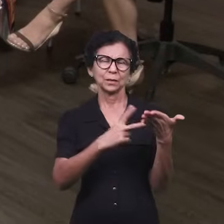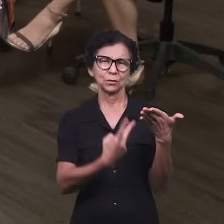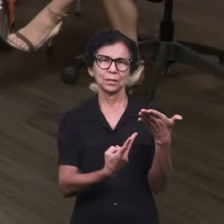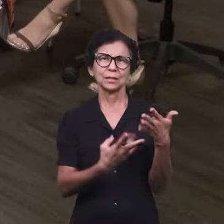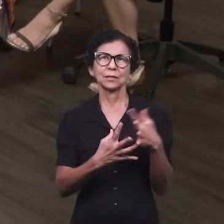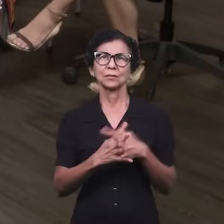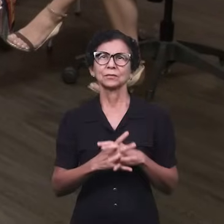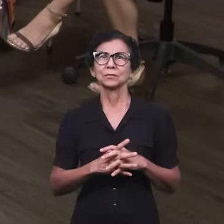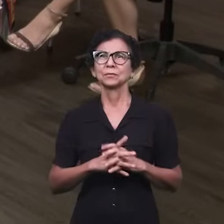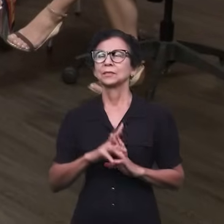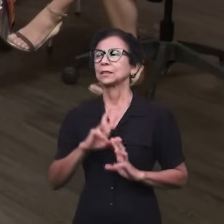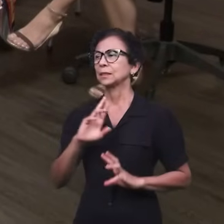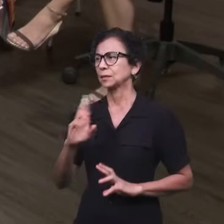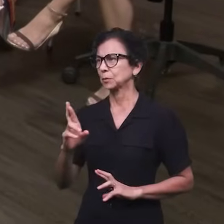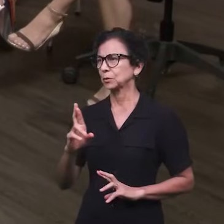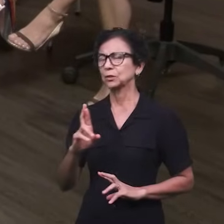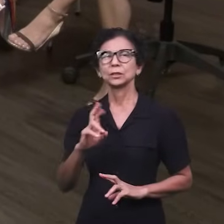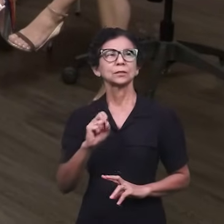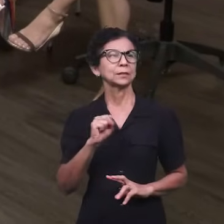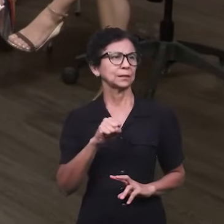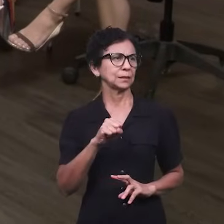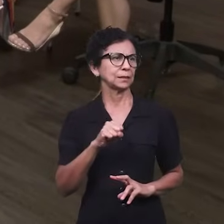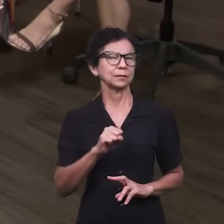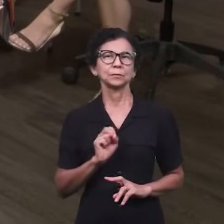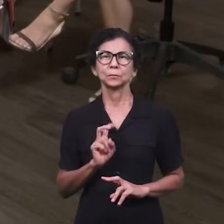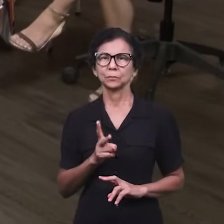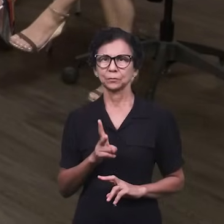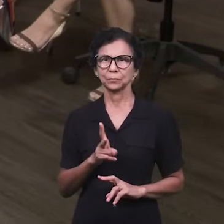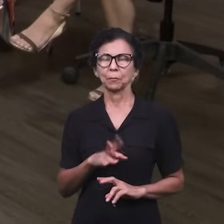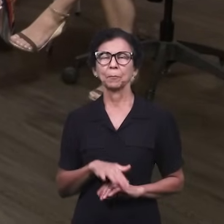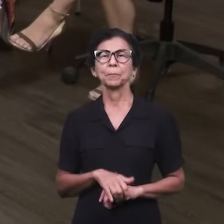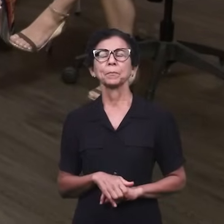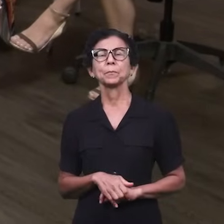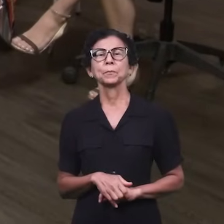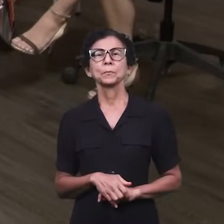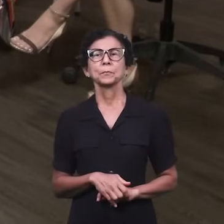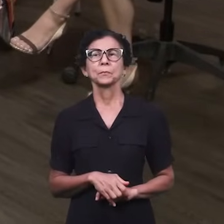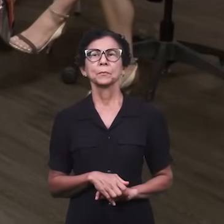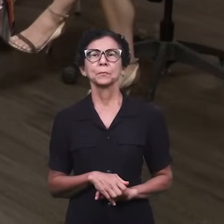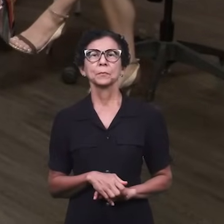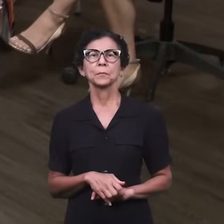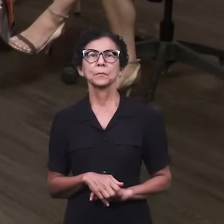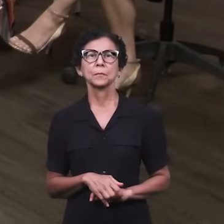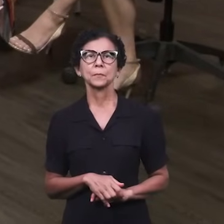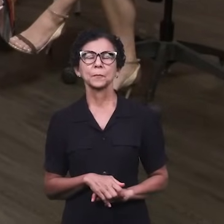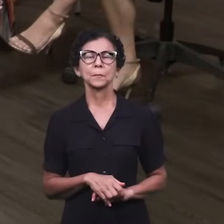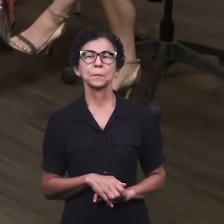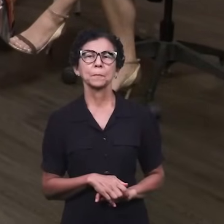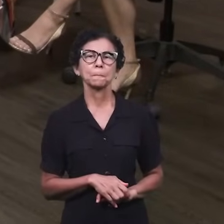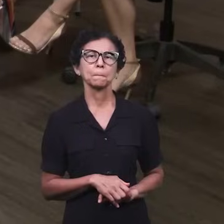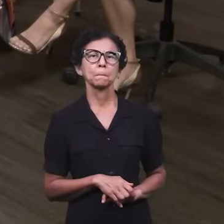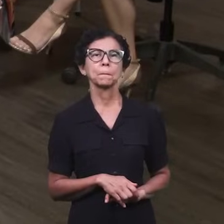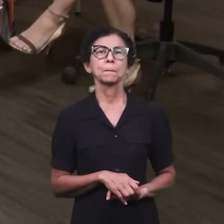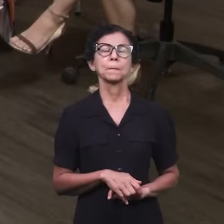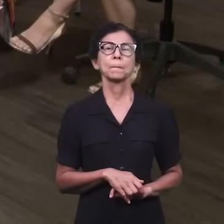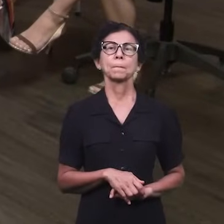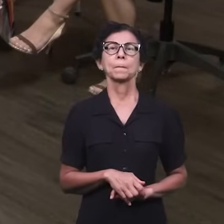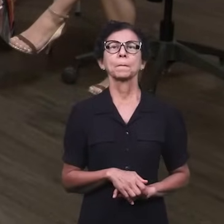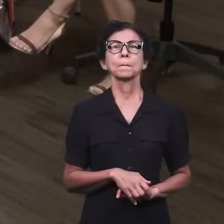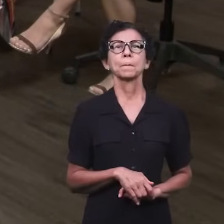Tá respondido respondido é isso mesmo vamos seguir aqui e vamos ter mais uma